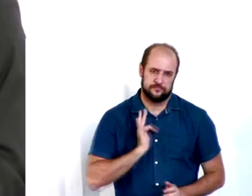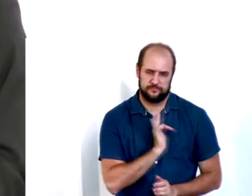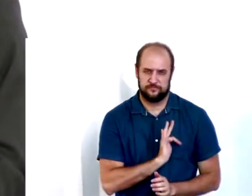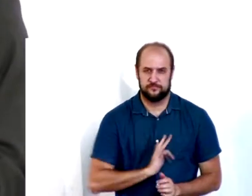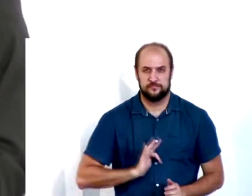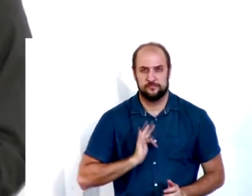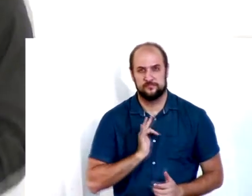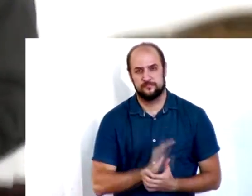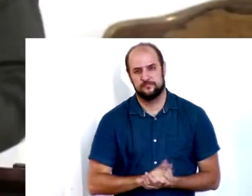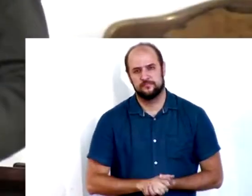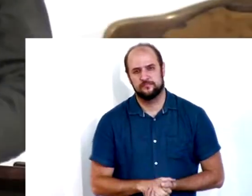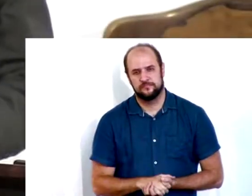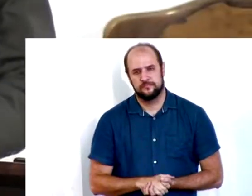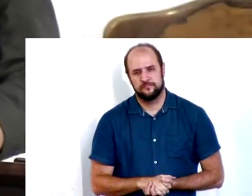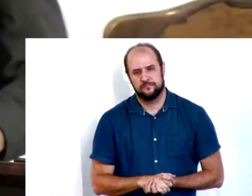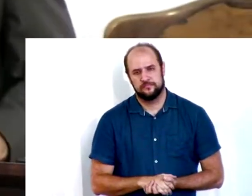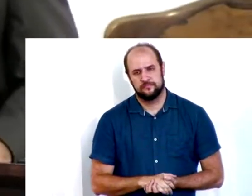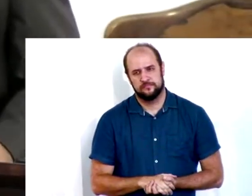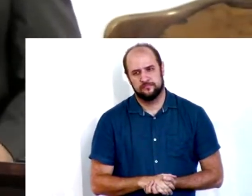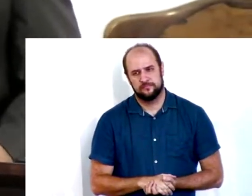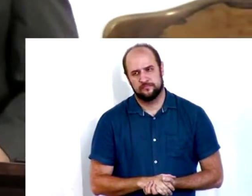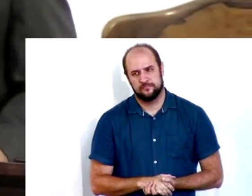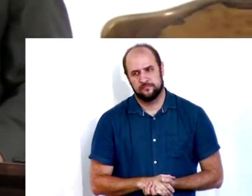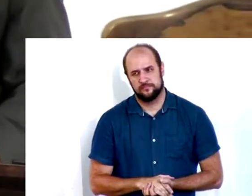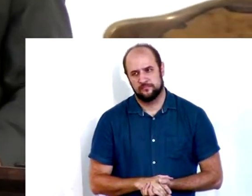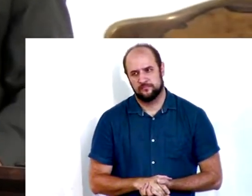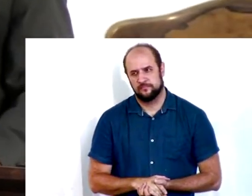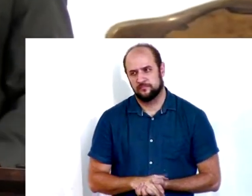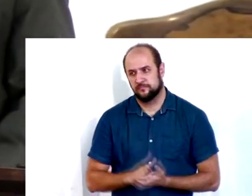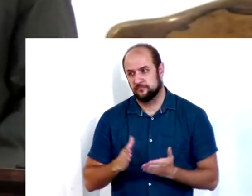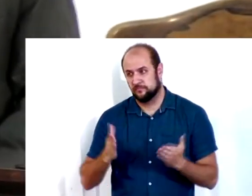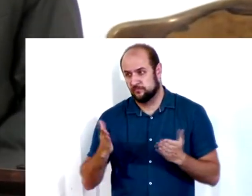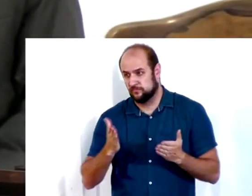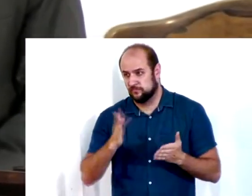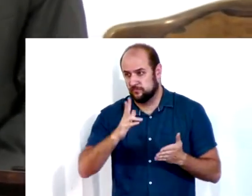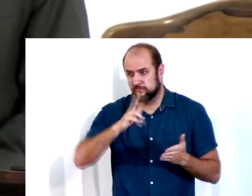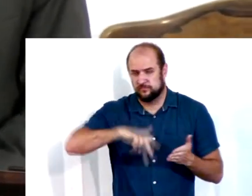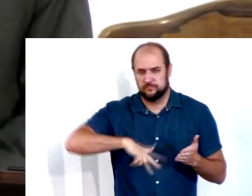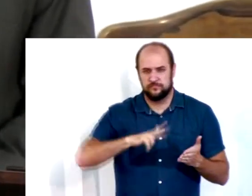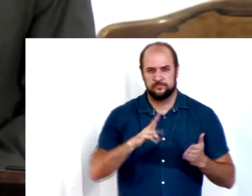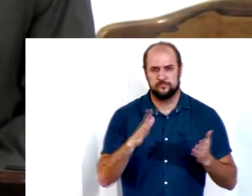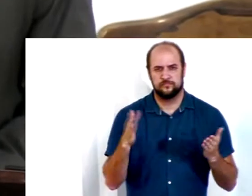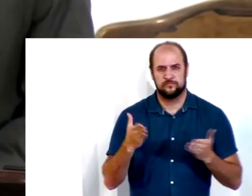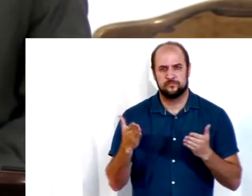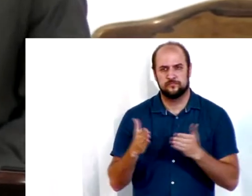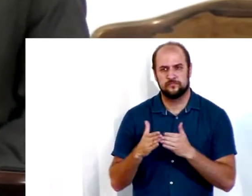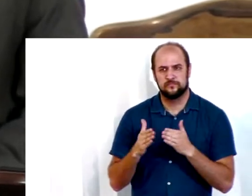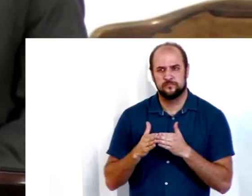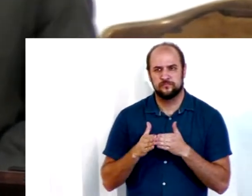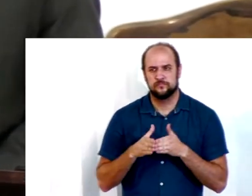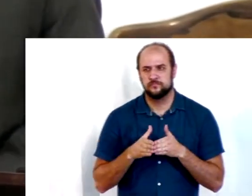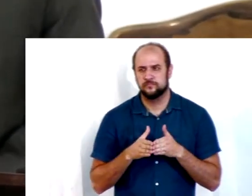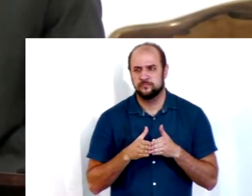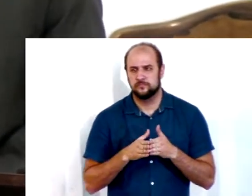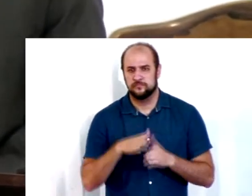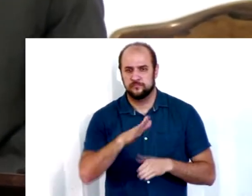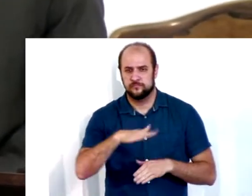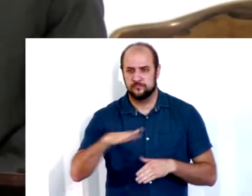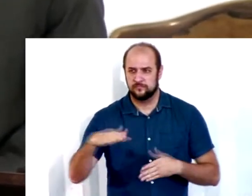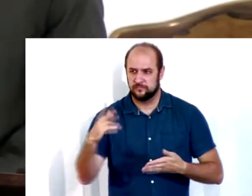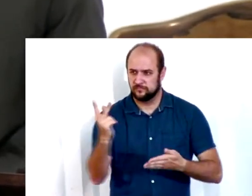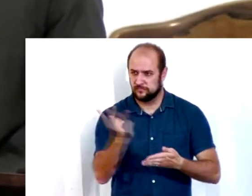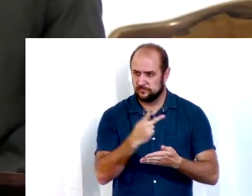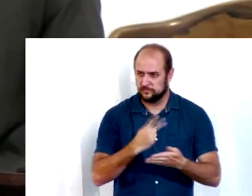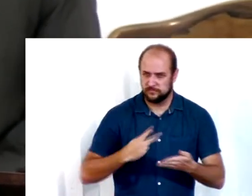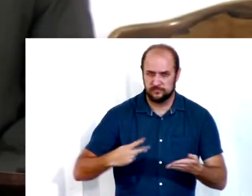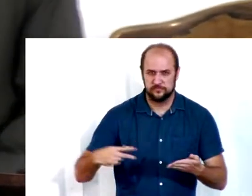Hoje as nossas crianças permanecem conosco, por isso eu já vou pedir para fazer um desenho.